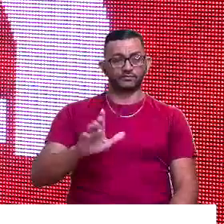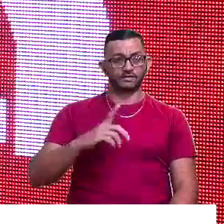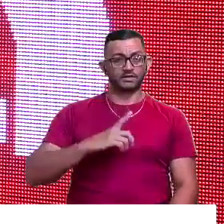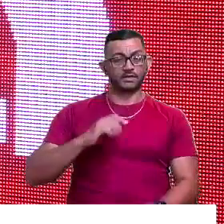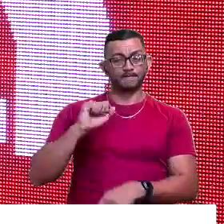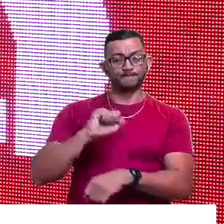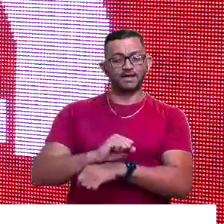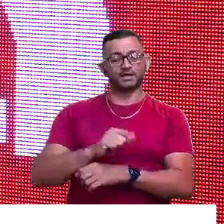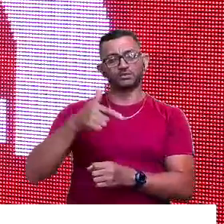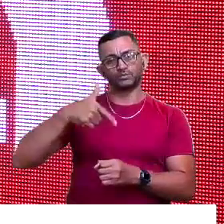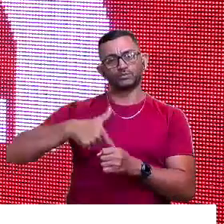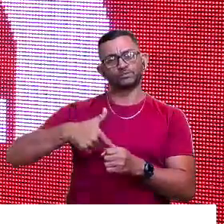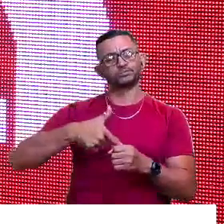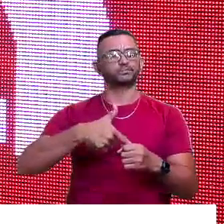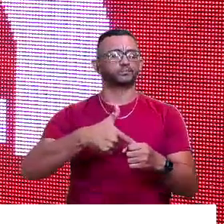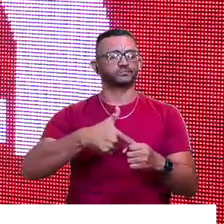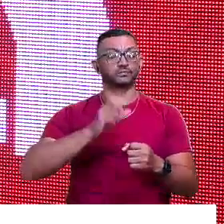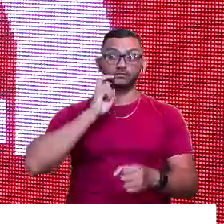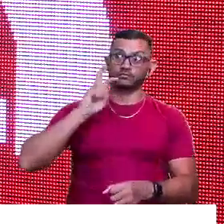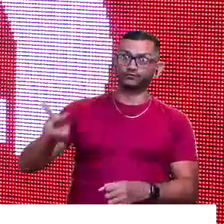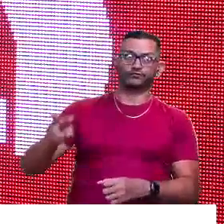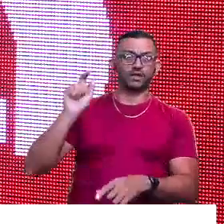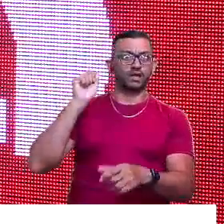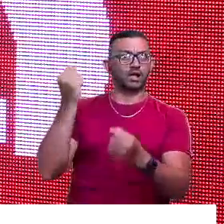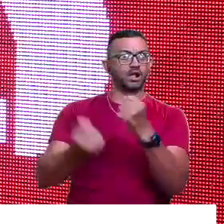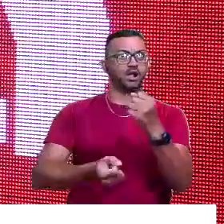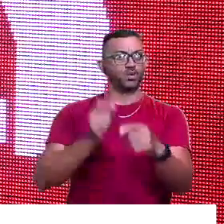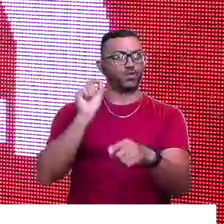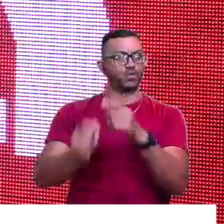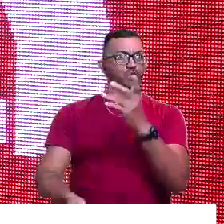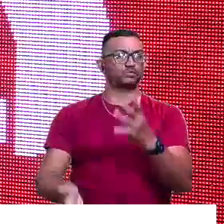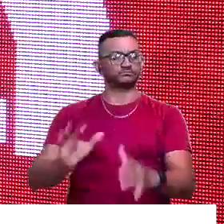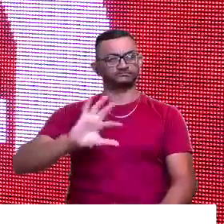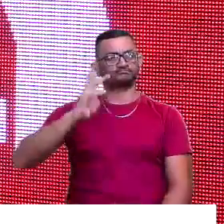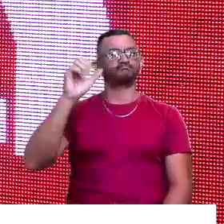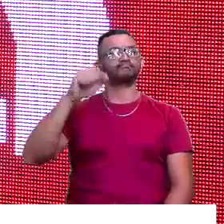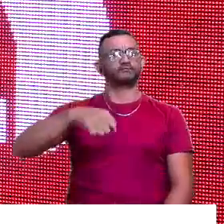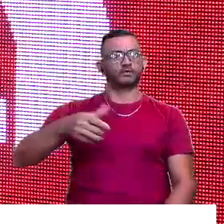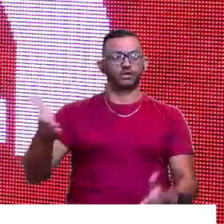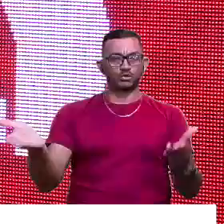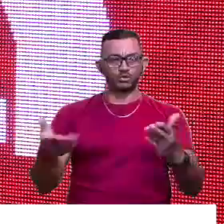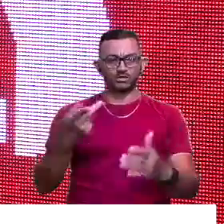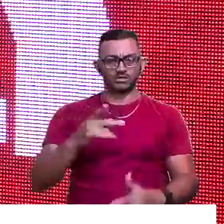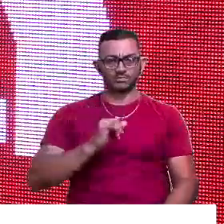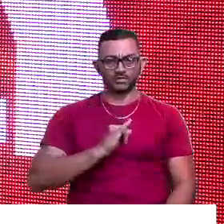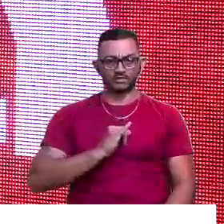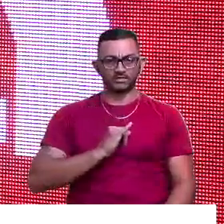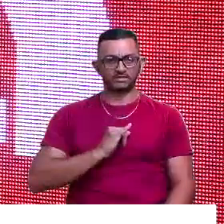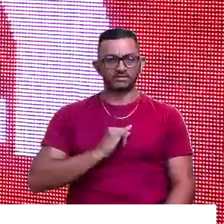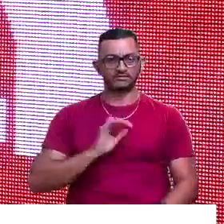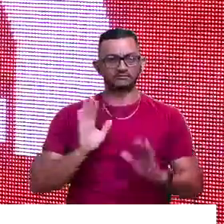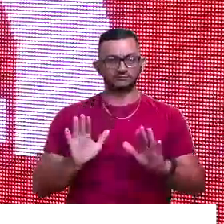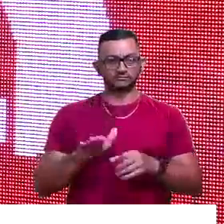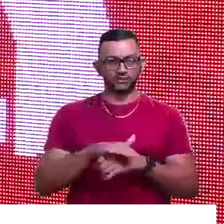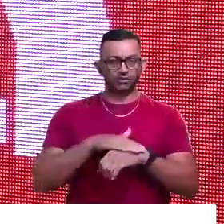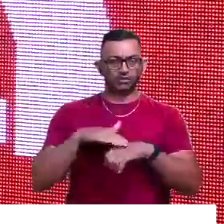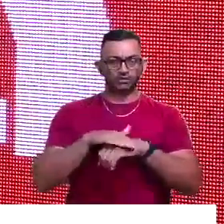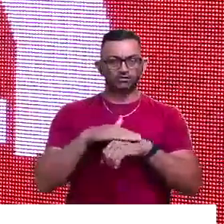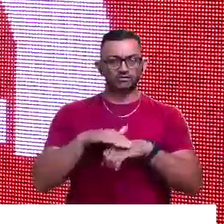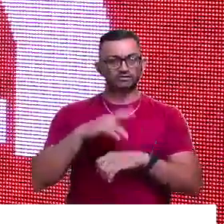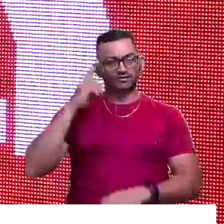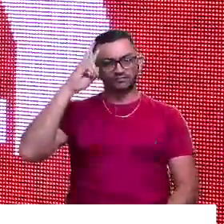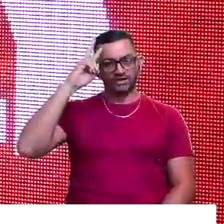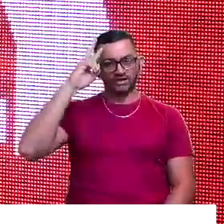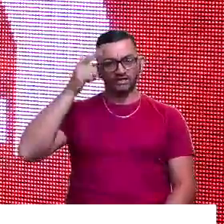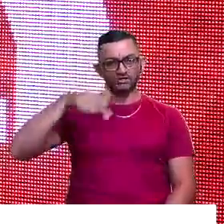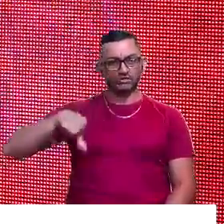Imagina só, você está parando em um posto de combustível e vê um carro pegando fogo, pois aconteceu hoje, hein, Imperatriz? Volto a falar